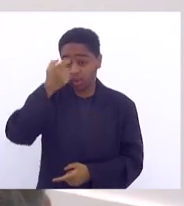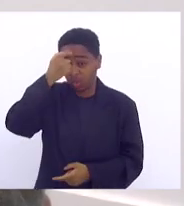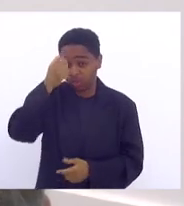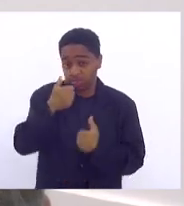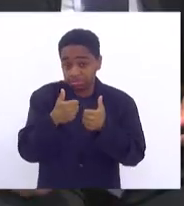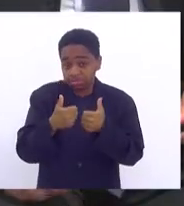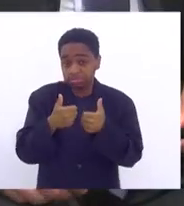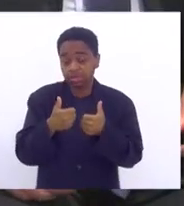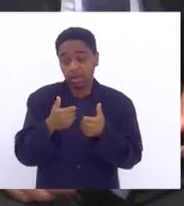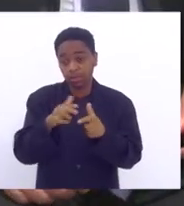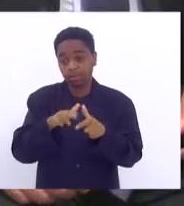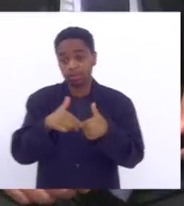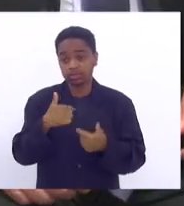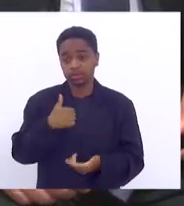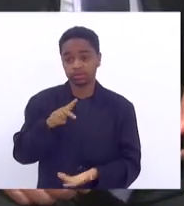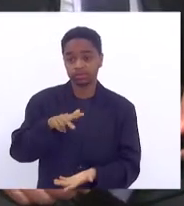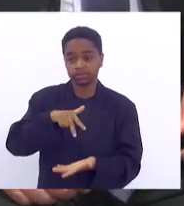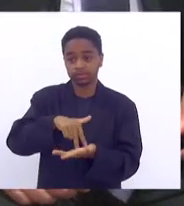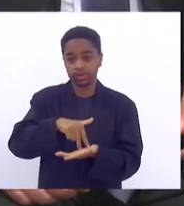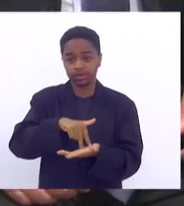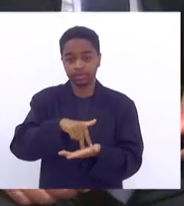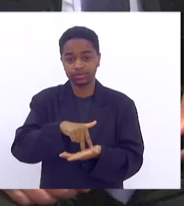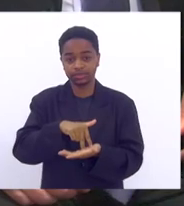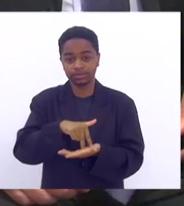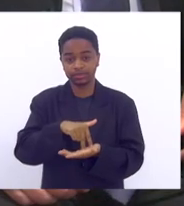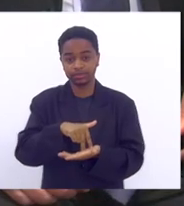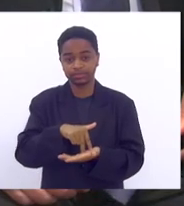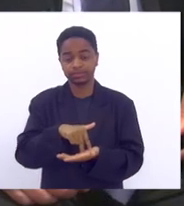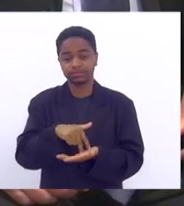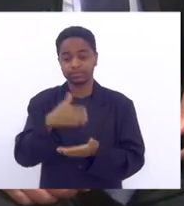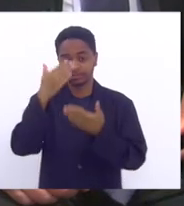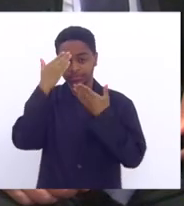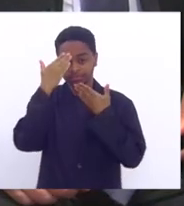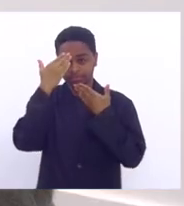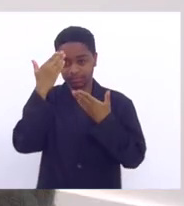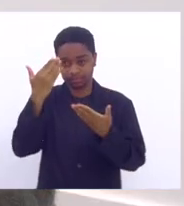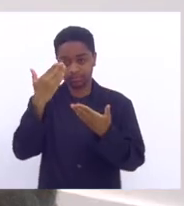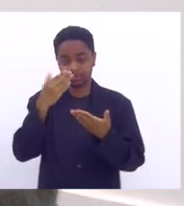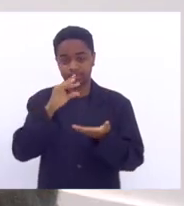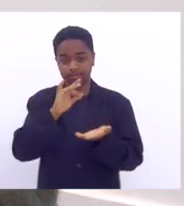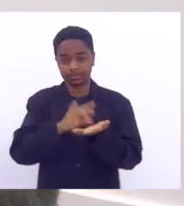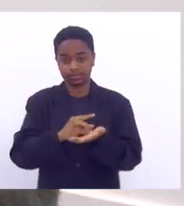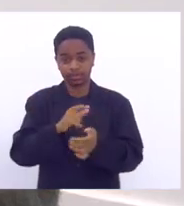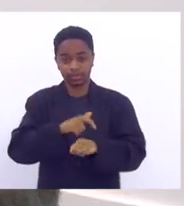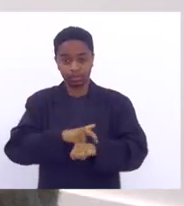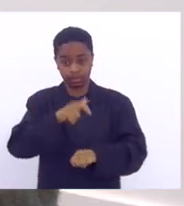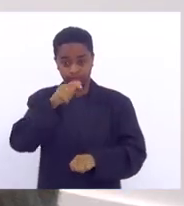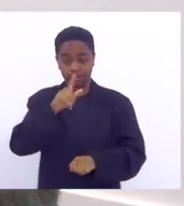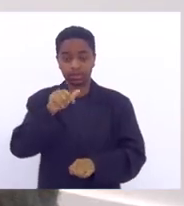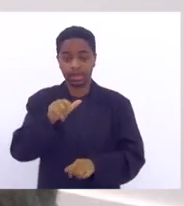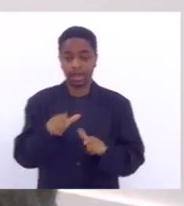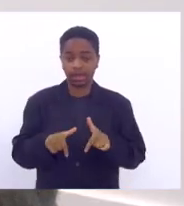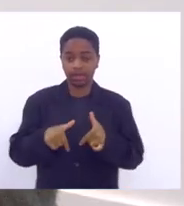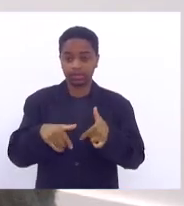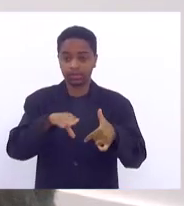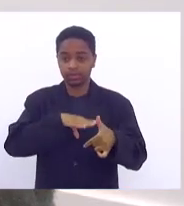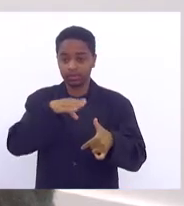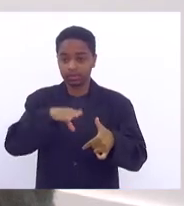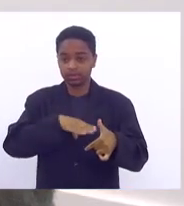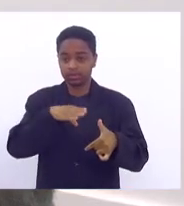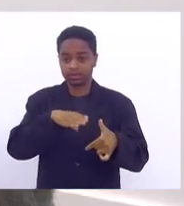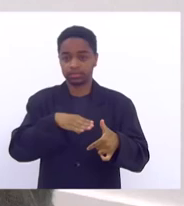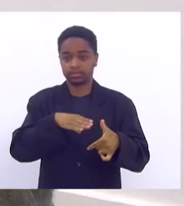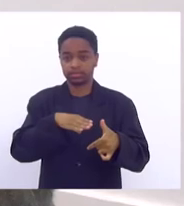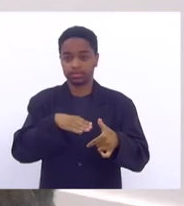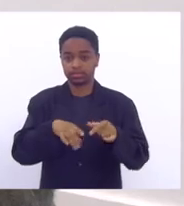isso eu fiz questão de fazer esse testemunho aqui agradecer porque realmente naquele momento foi um gesto de coragem